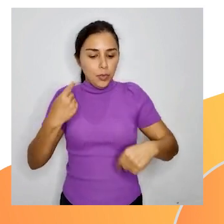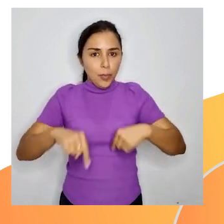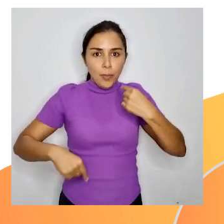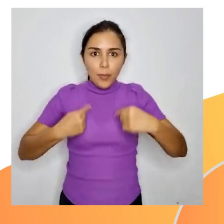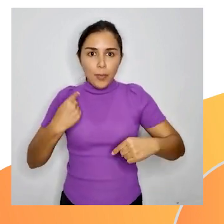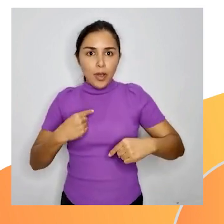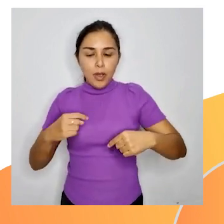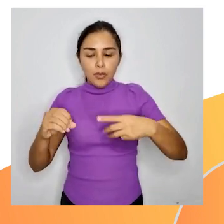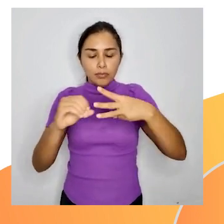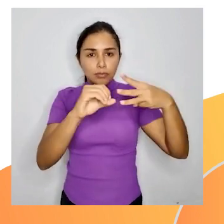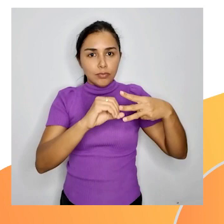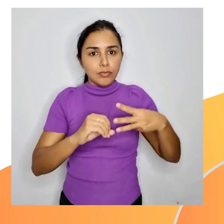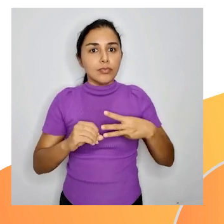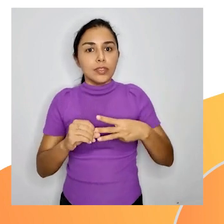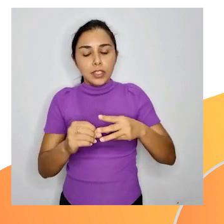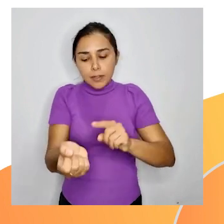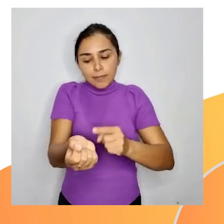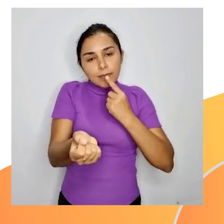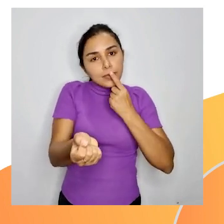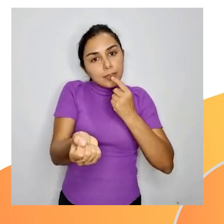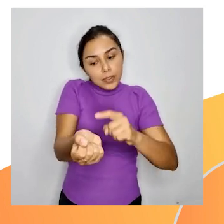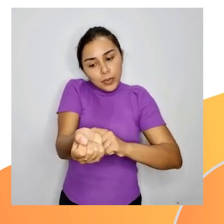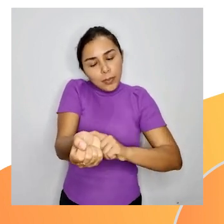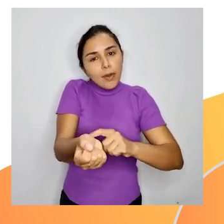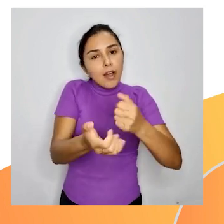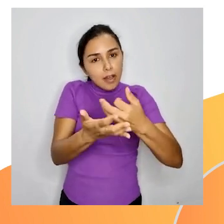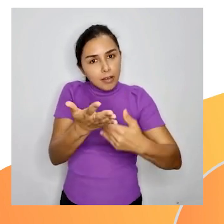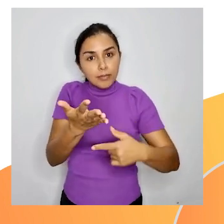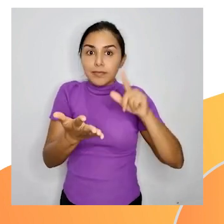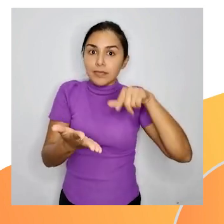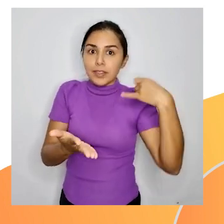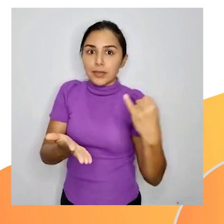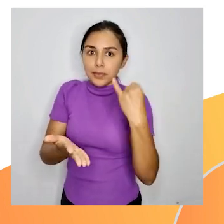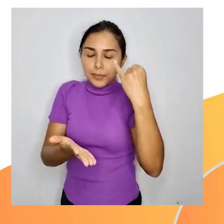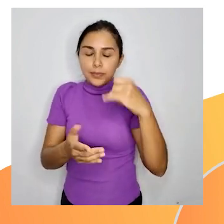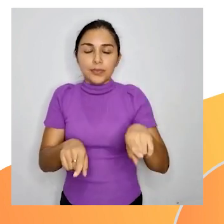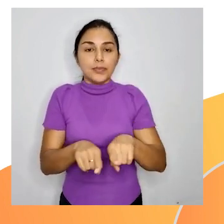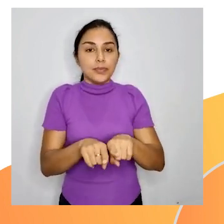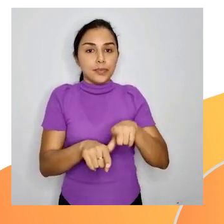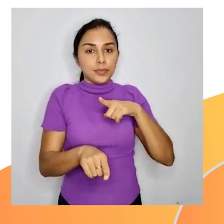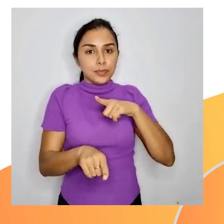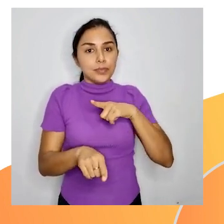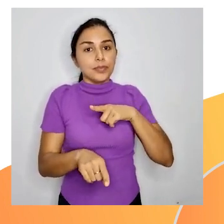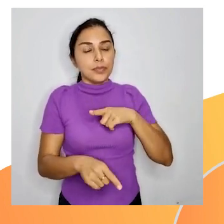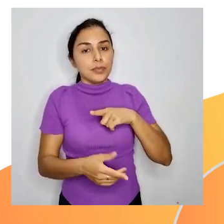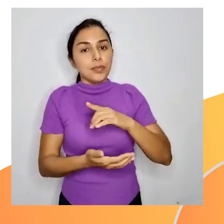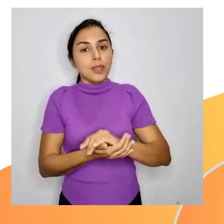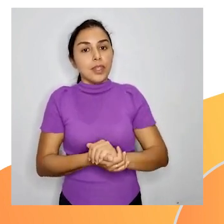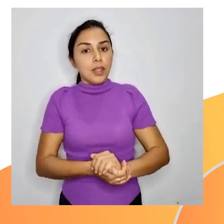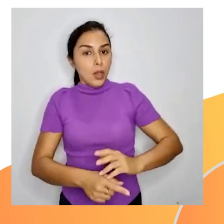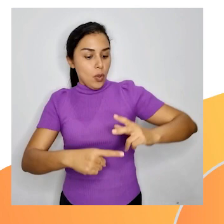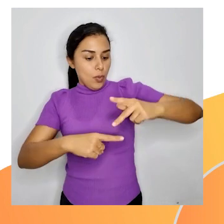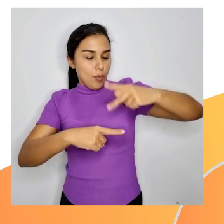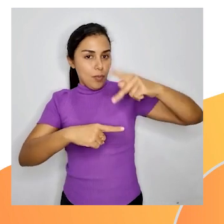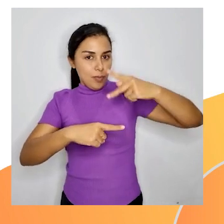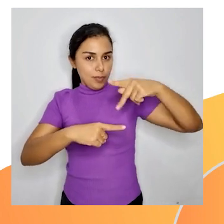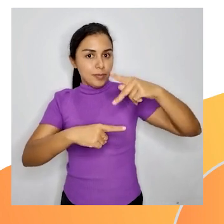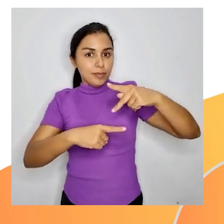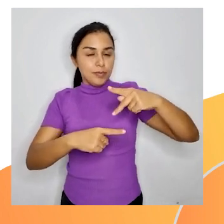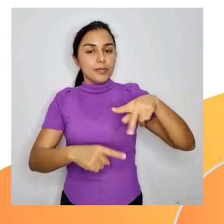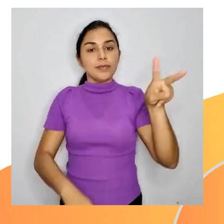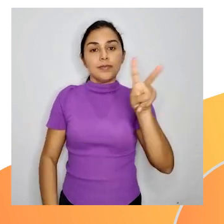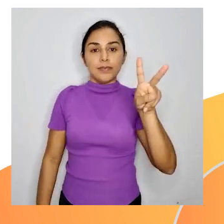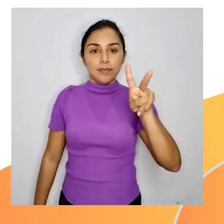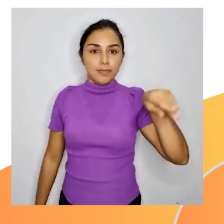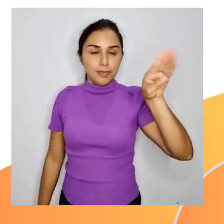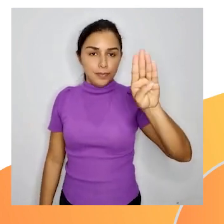transporte de oxigênio na composição da hemoglobina, extremamente relevante. Potássio e vitaminas do complexo B. Lembra? Sistema